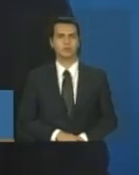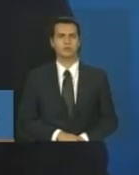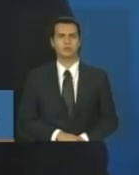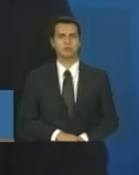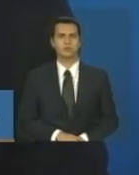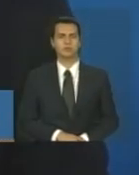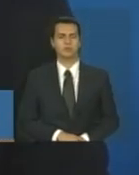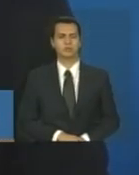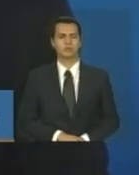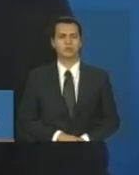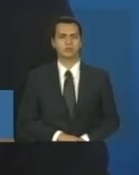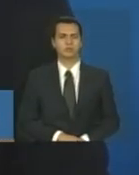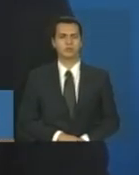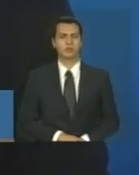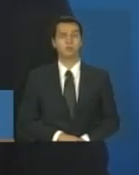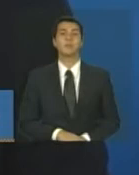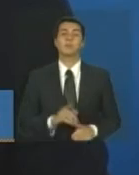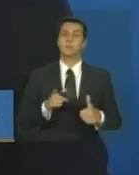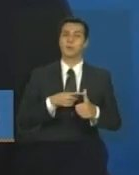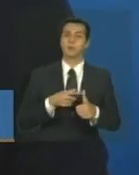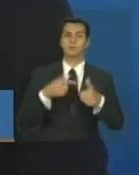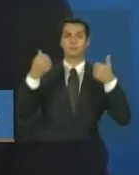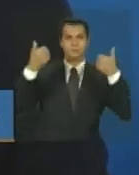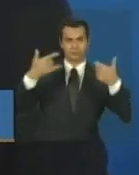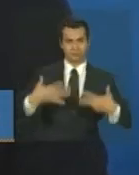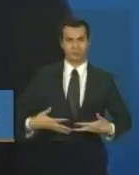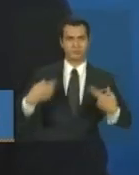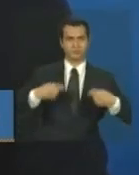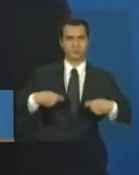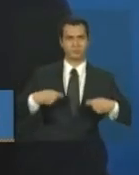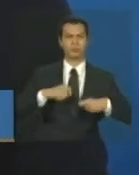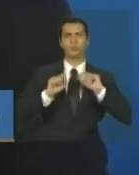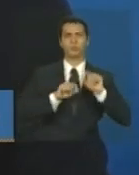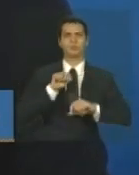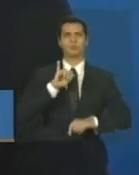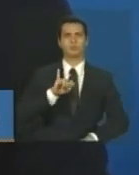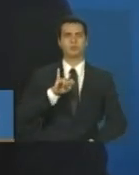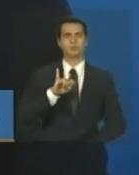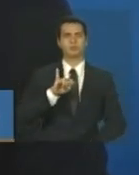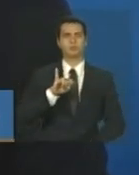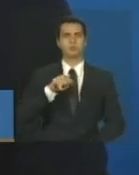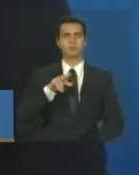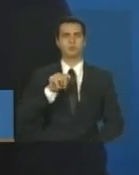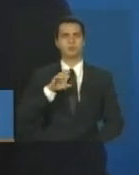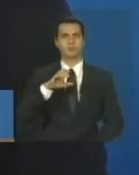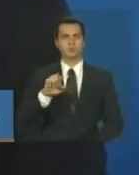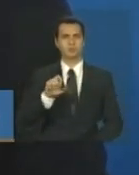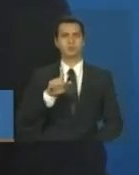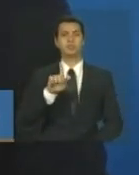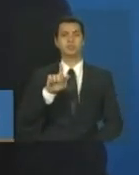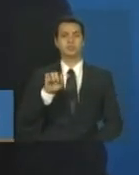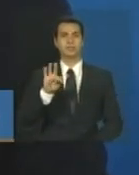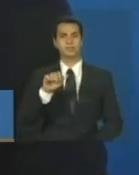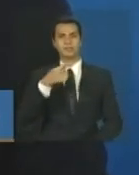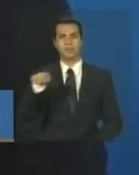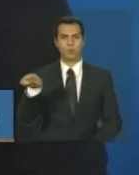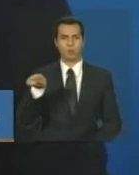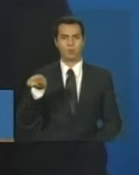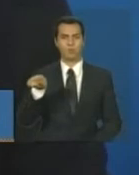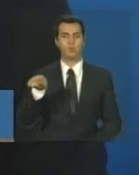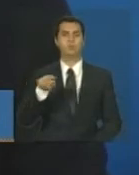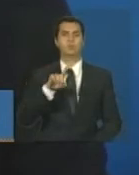primeira vez que você é importante a gente falar um pouco a respeito desse índice propriamente dito Isa jeans de gestão descentralizada do programa Bolsa Família